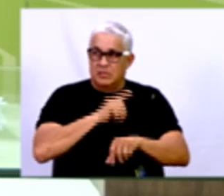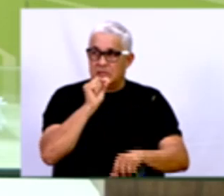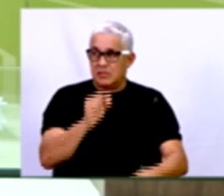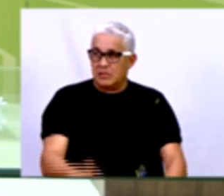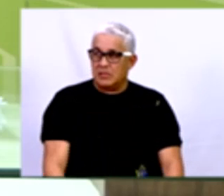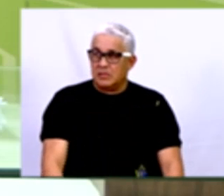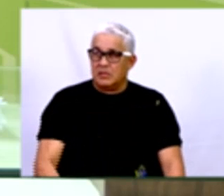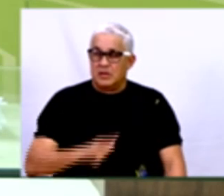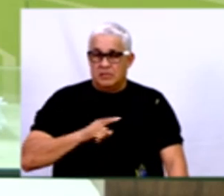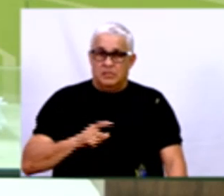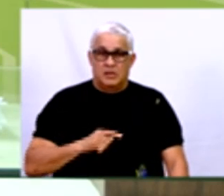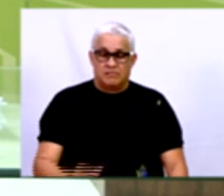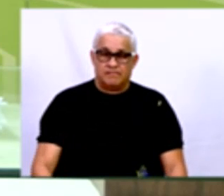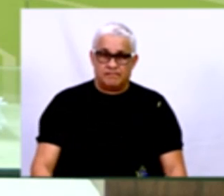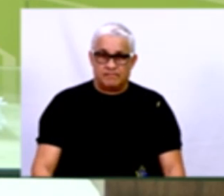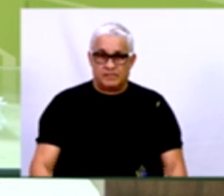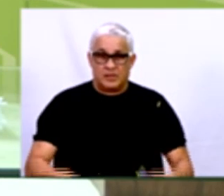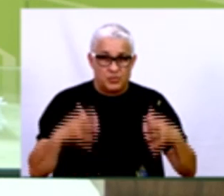uma ampla,